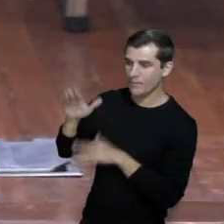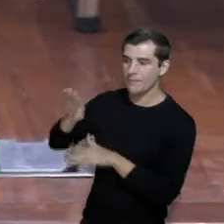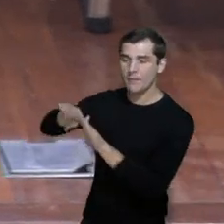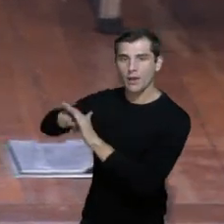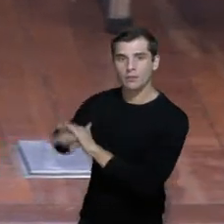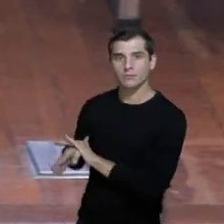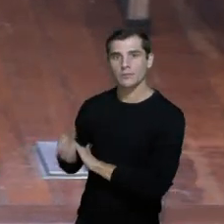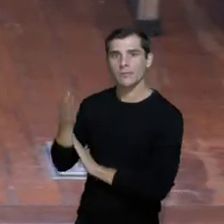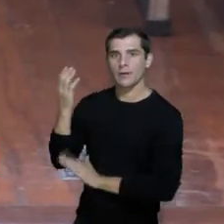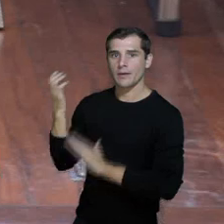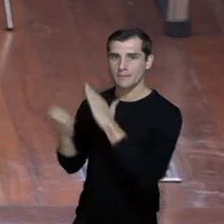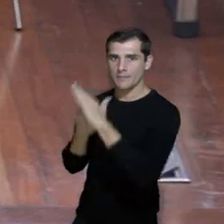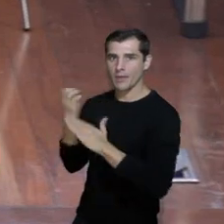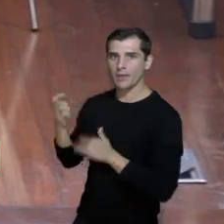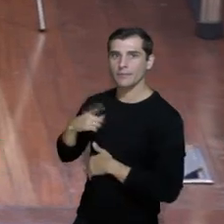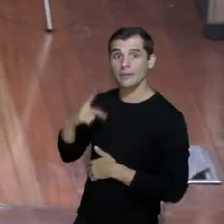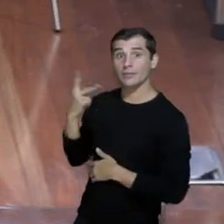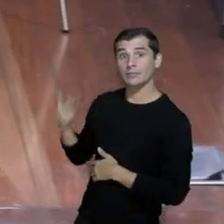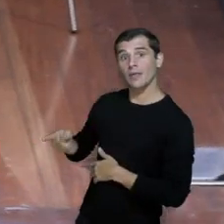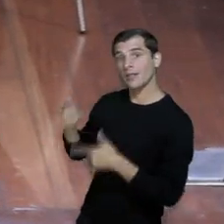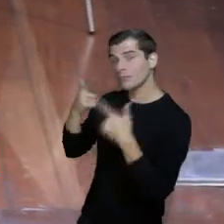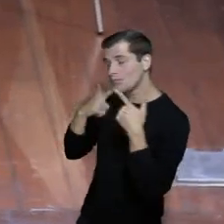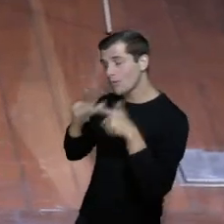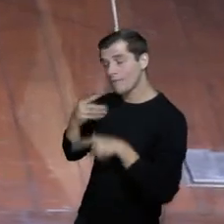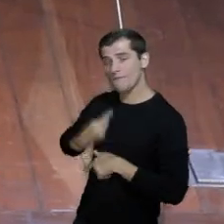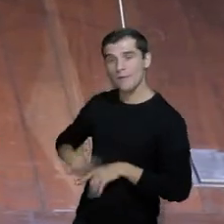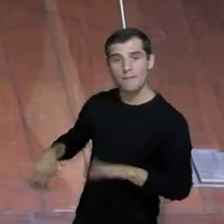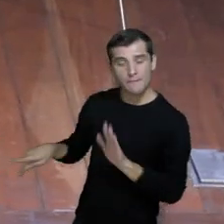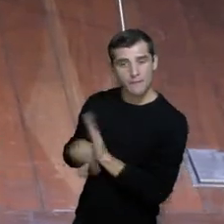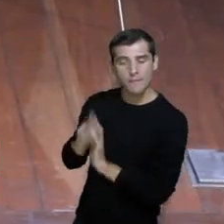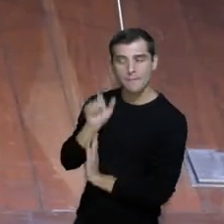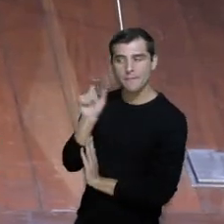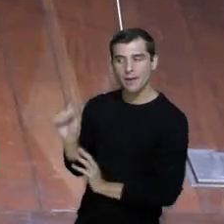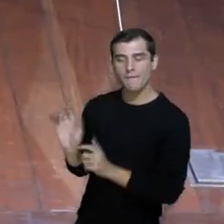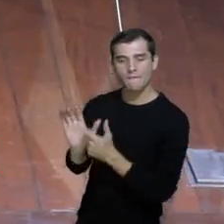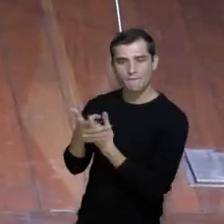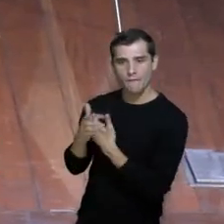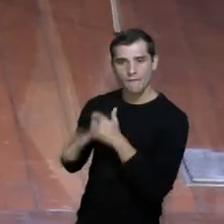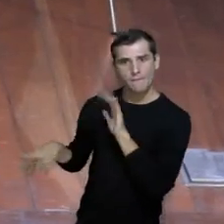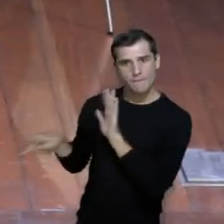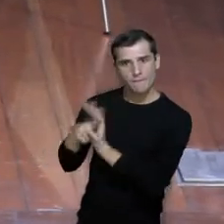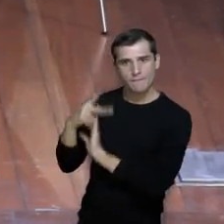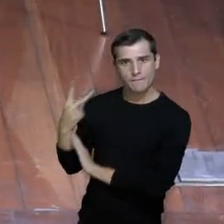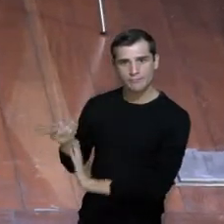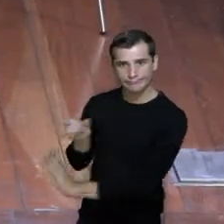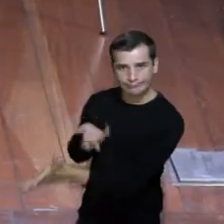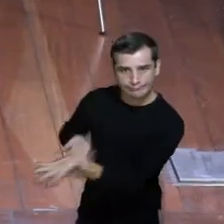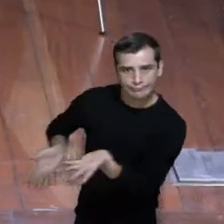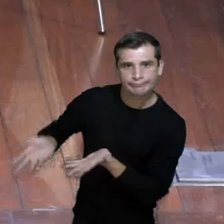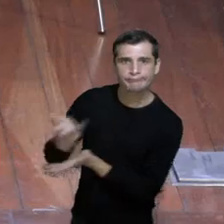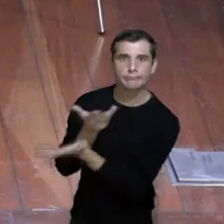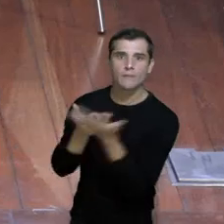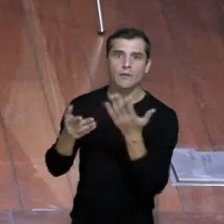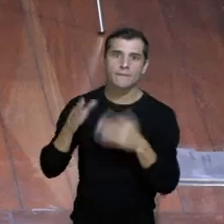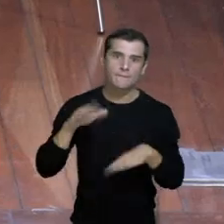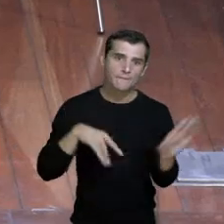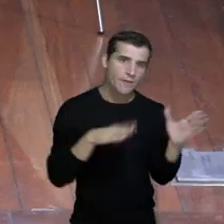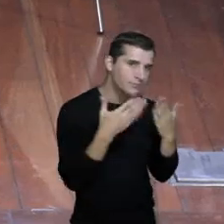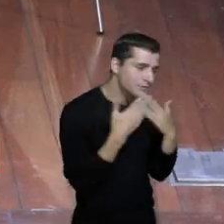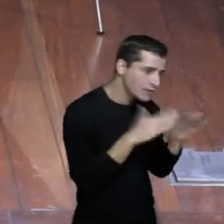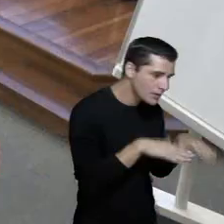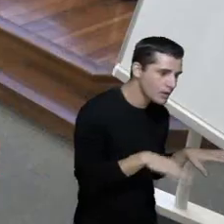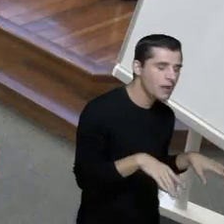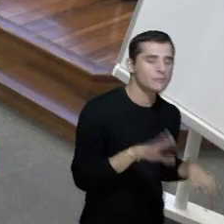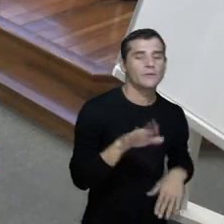na minha linguagem algumas palavras algumas formas de comunicação que de repente vão falar melhor com ele eu trabalho com crianças Eu trabalho com